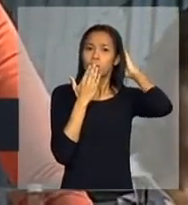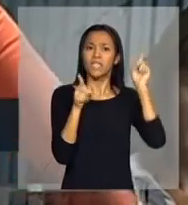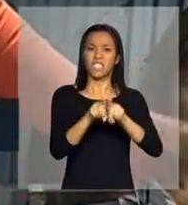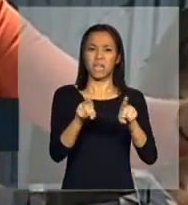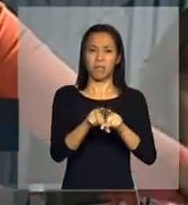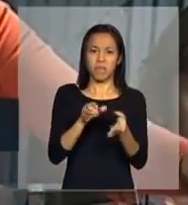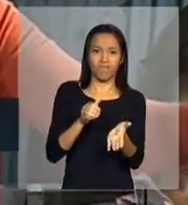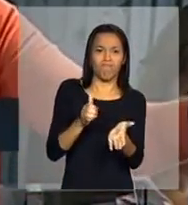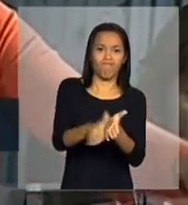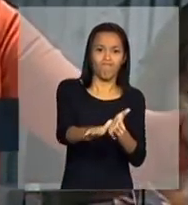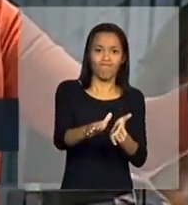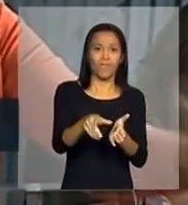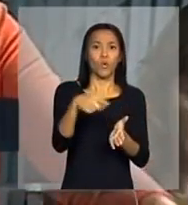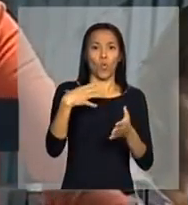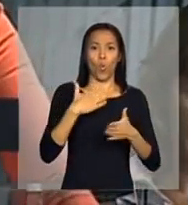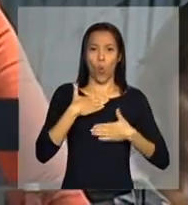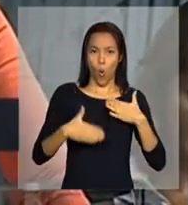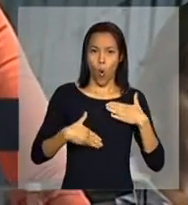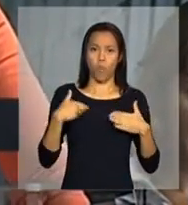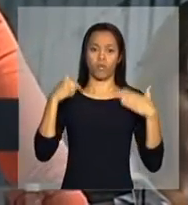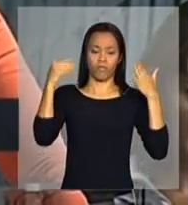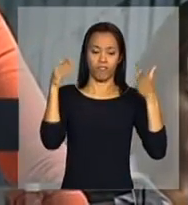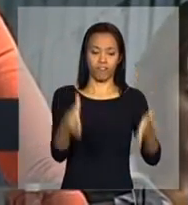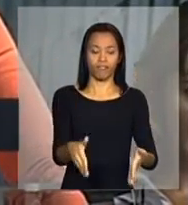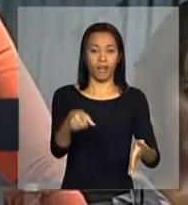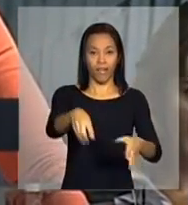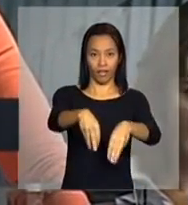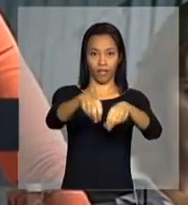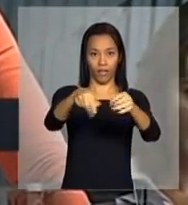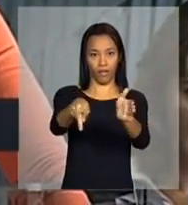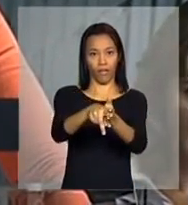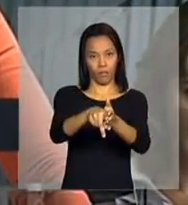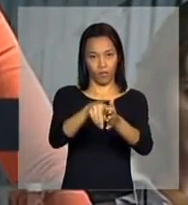menino que estava enterrado, que está enterrado naquela terra indígena.